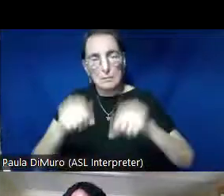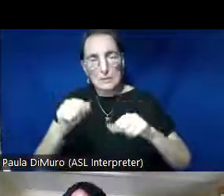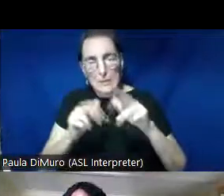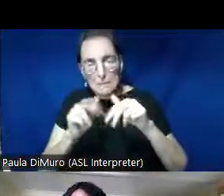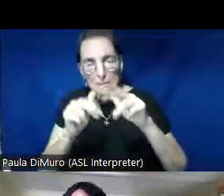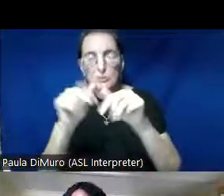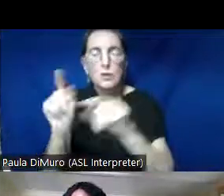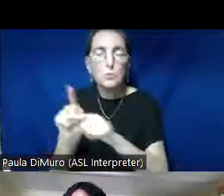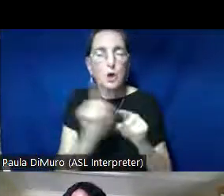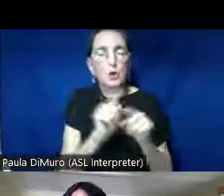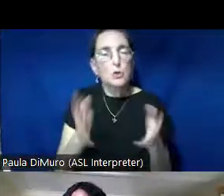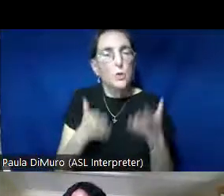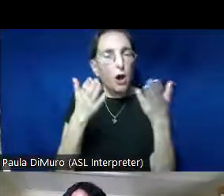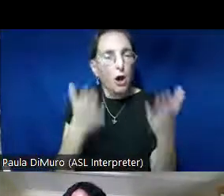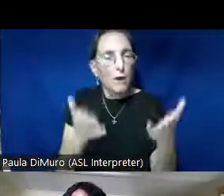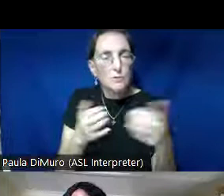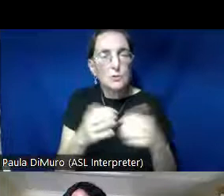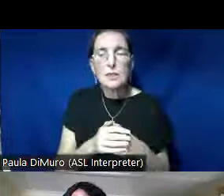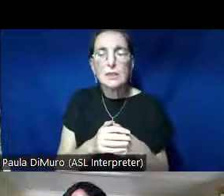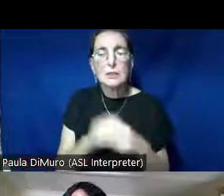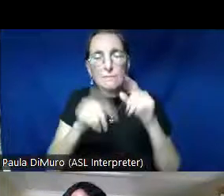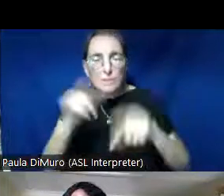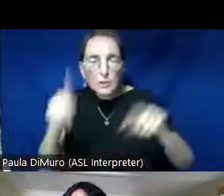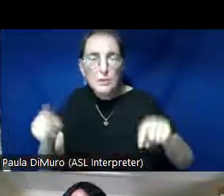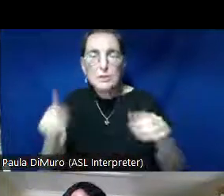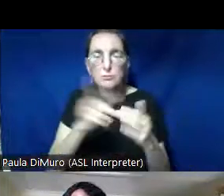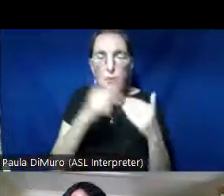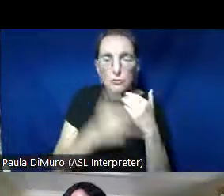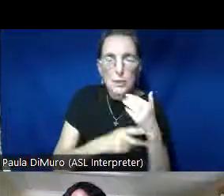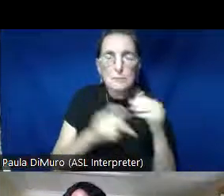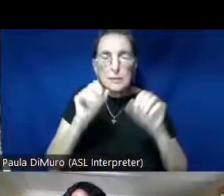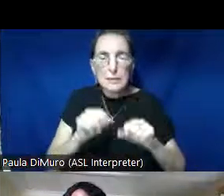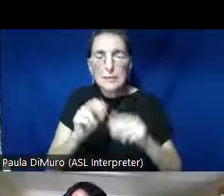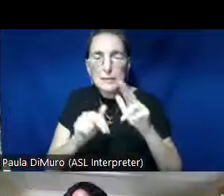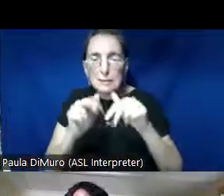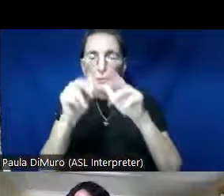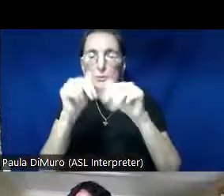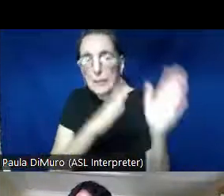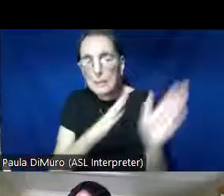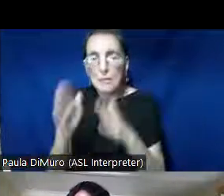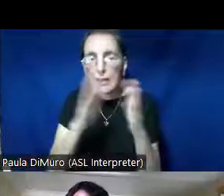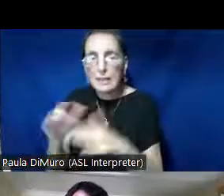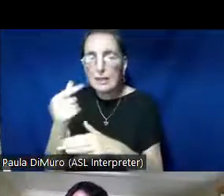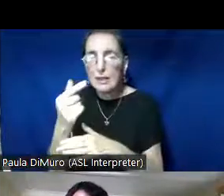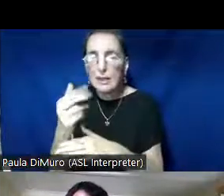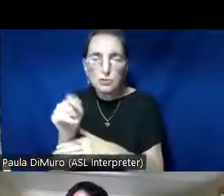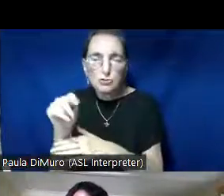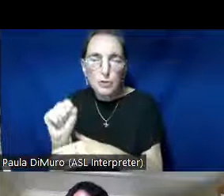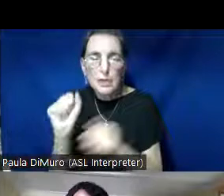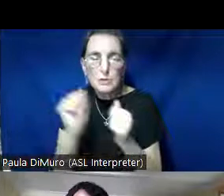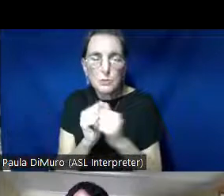e pensa na construção de capacidade e oferece na seu programas de